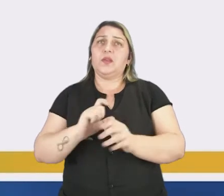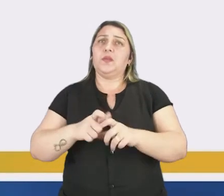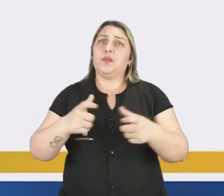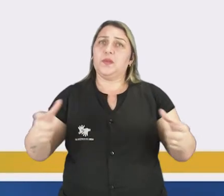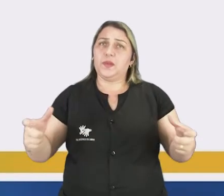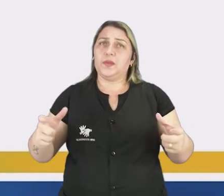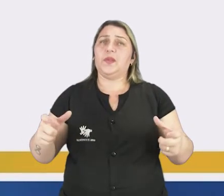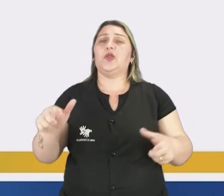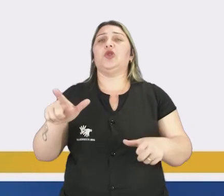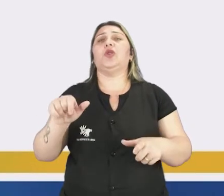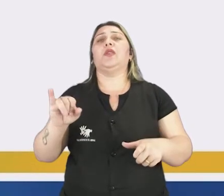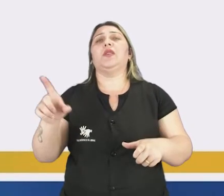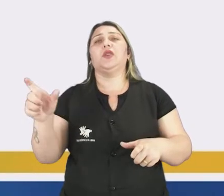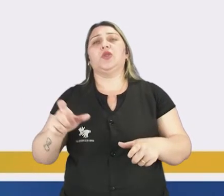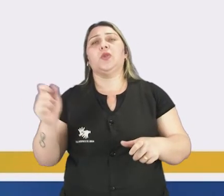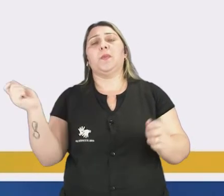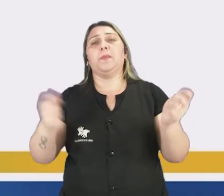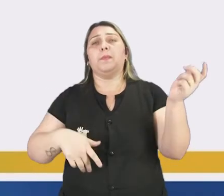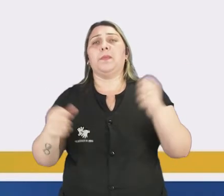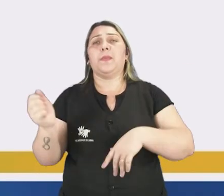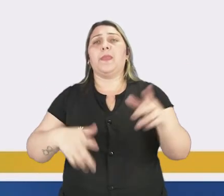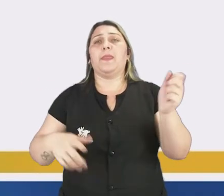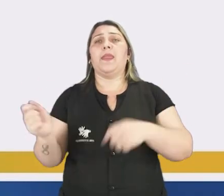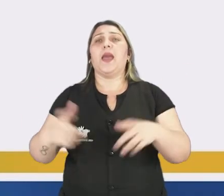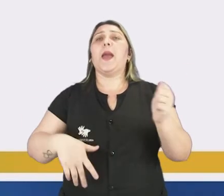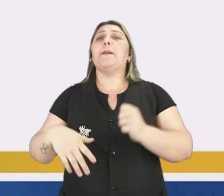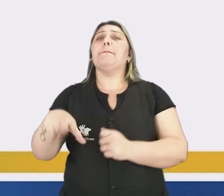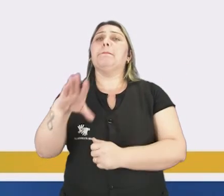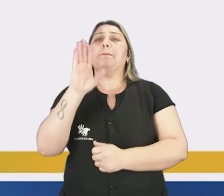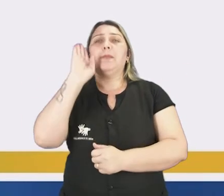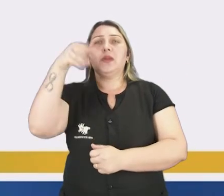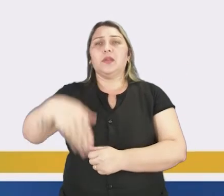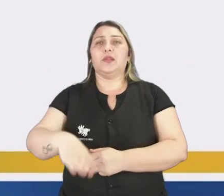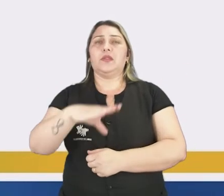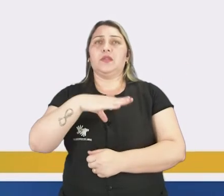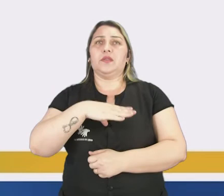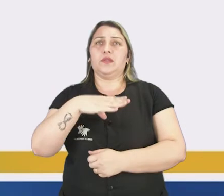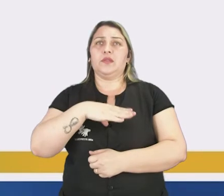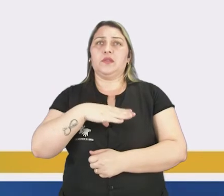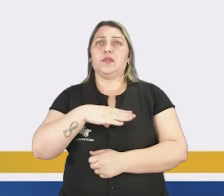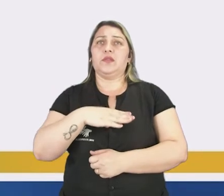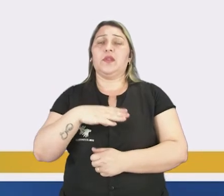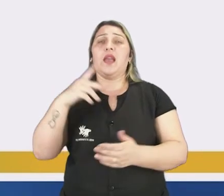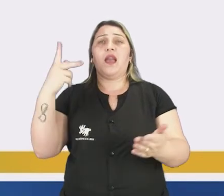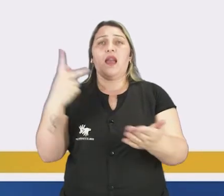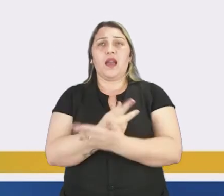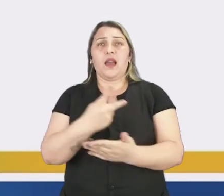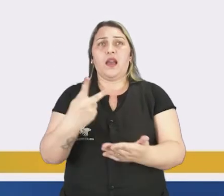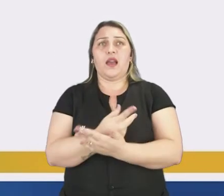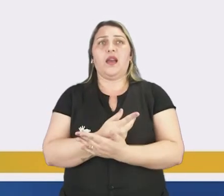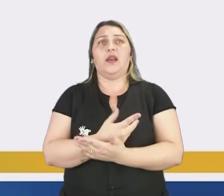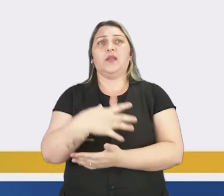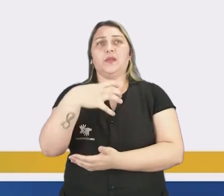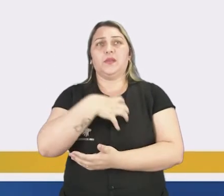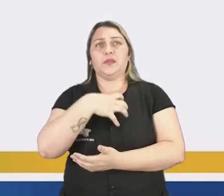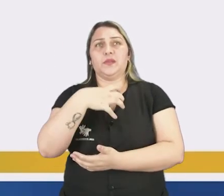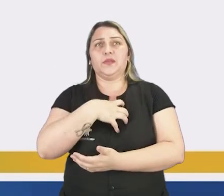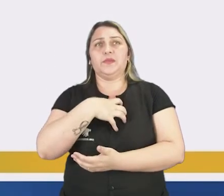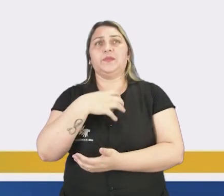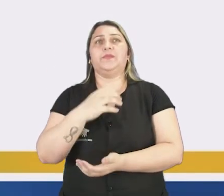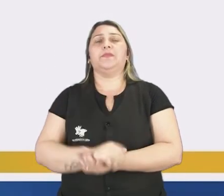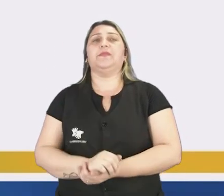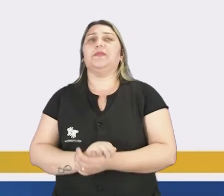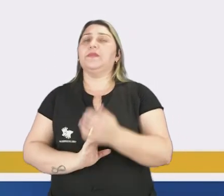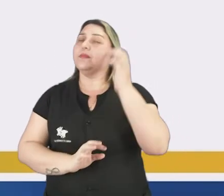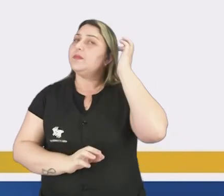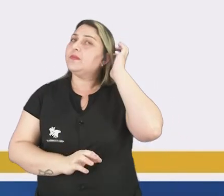produção de lixo, principalmente nas áreas urbanas, o que está associado aos modos incorretos de deposição.